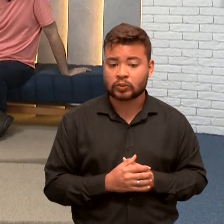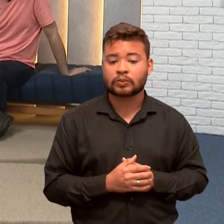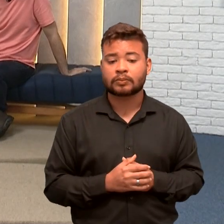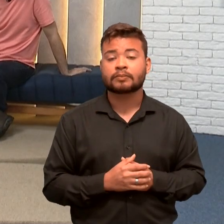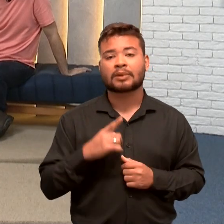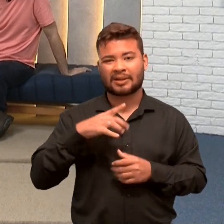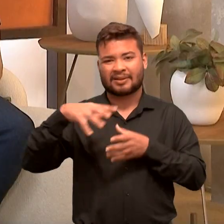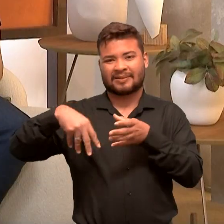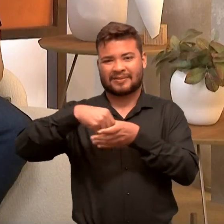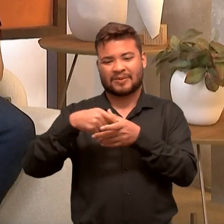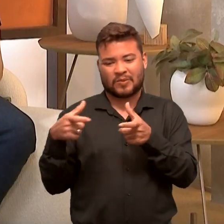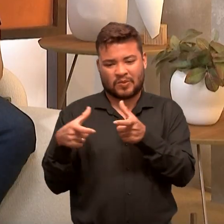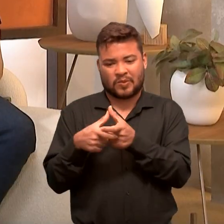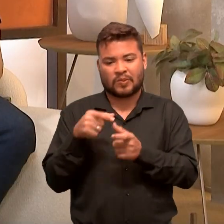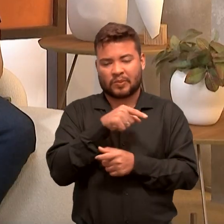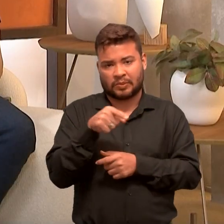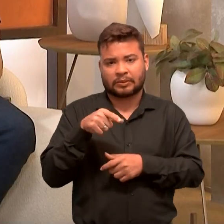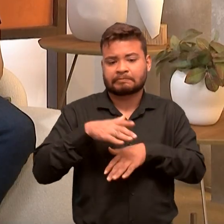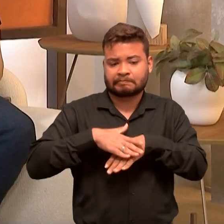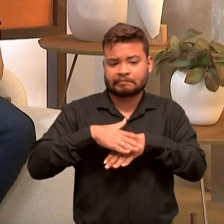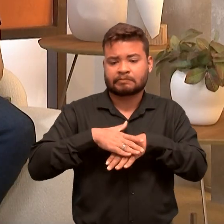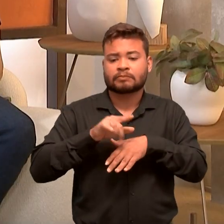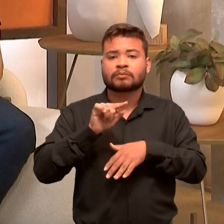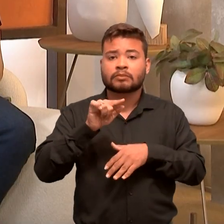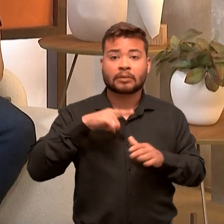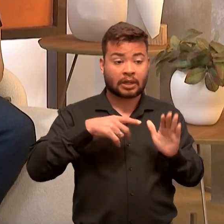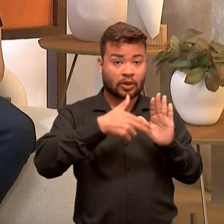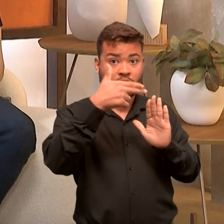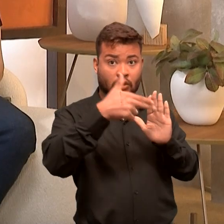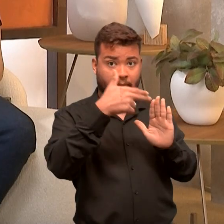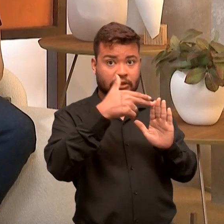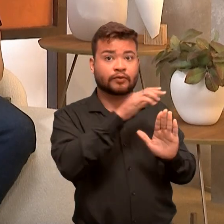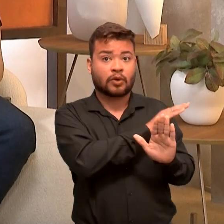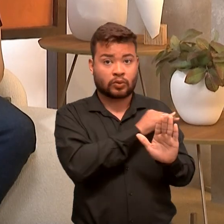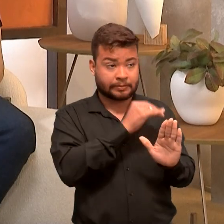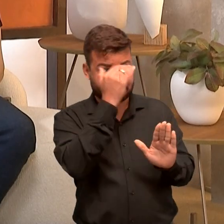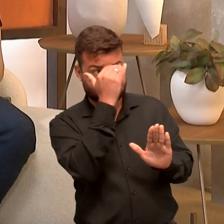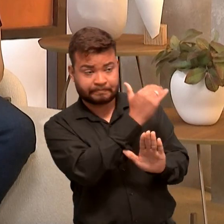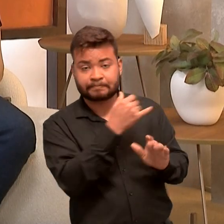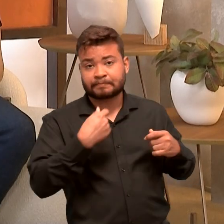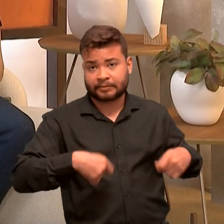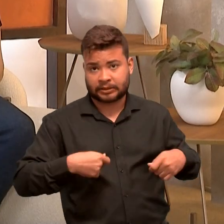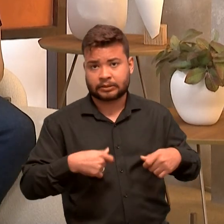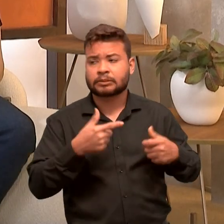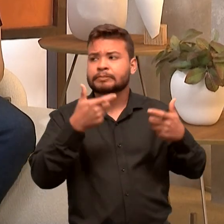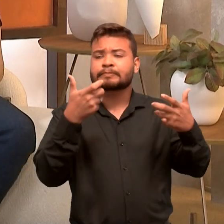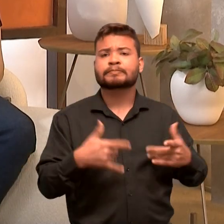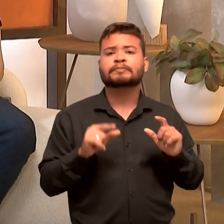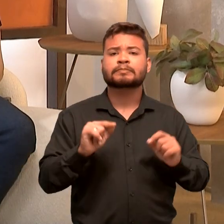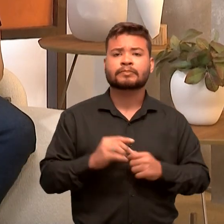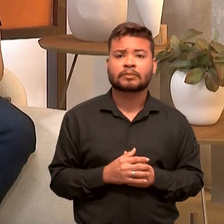do CONSEA, então elas têm a prerrogativa de seguir as normativas do Conselho, é que os animais têm que ter